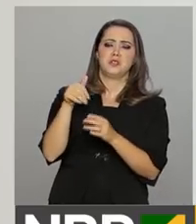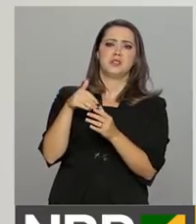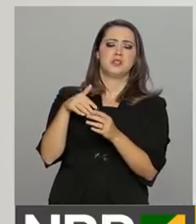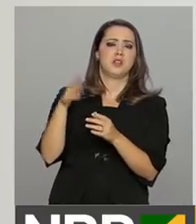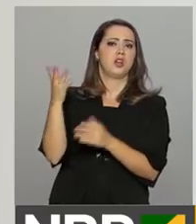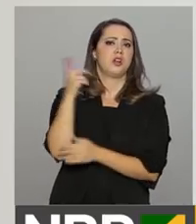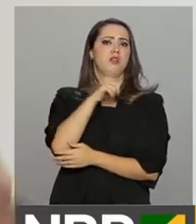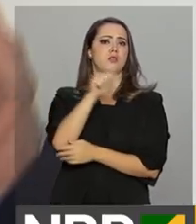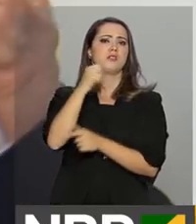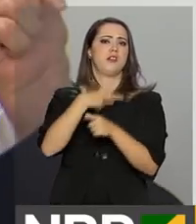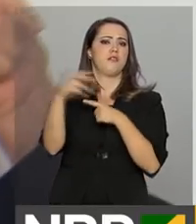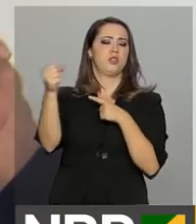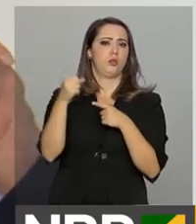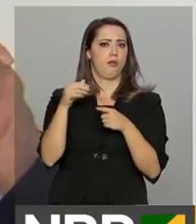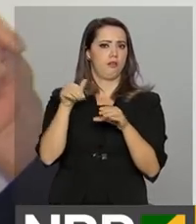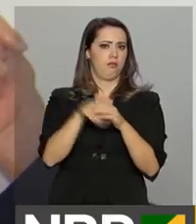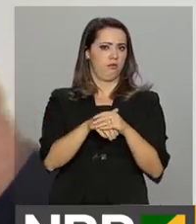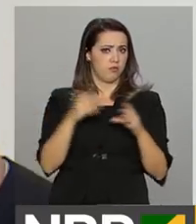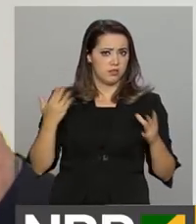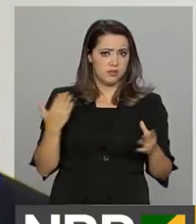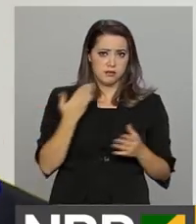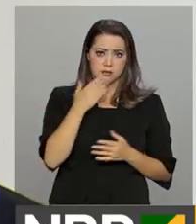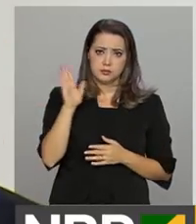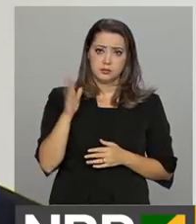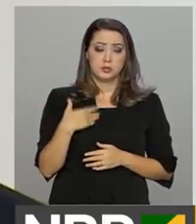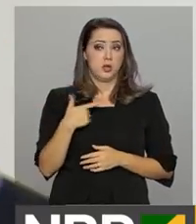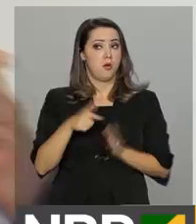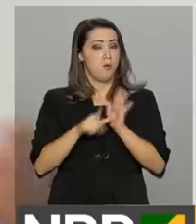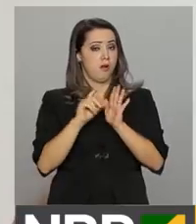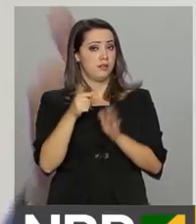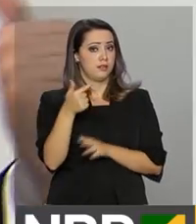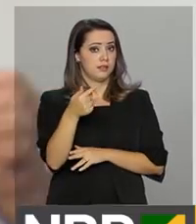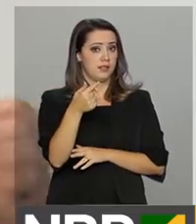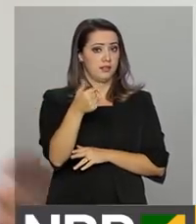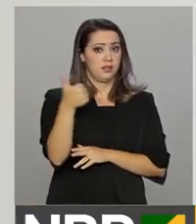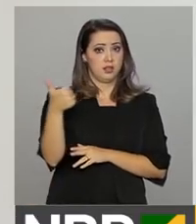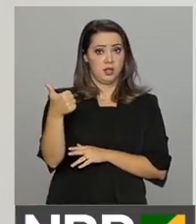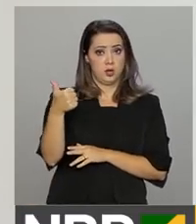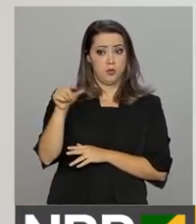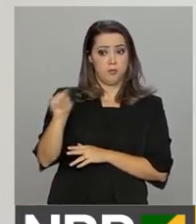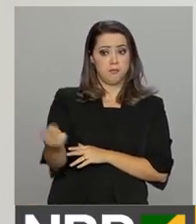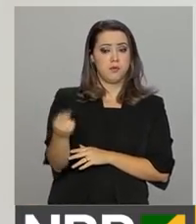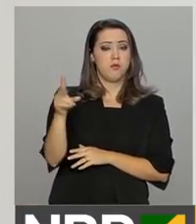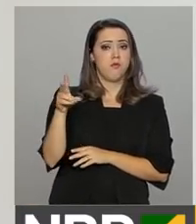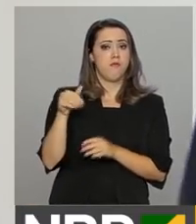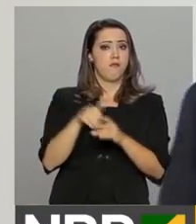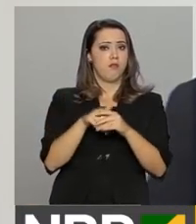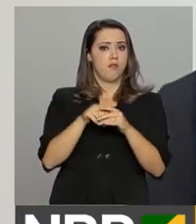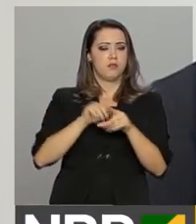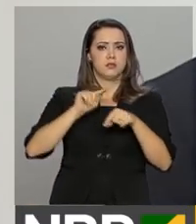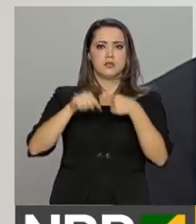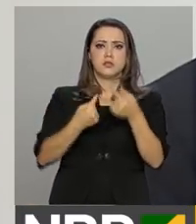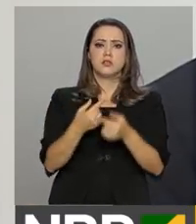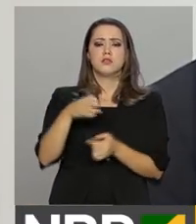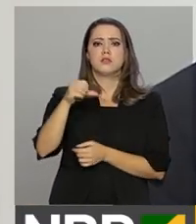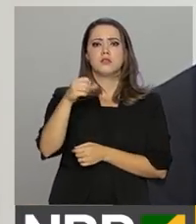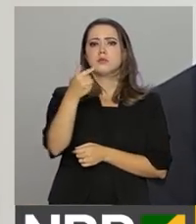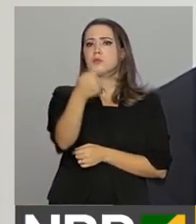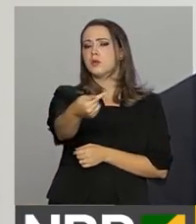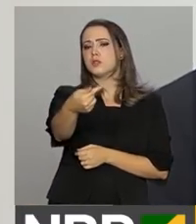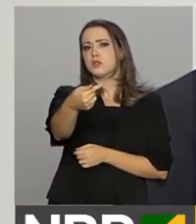deputado federal eu tinha sido eleito 1 71 mil votos na eleição anterior quando chegou na direção de